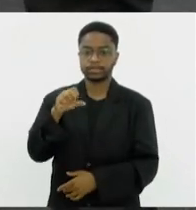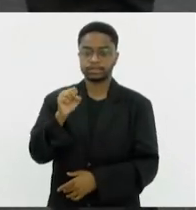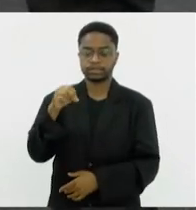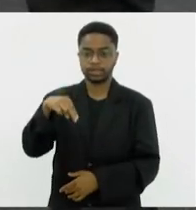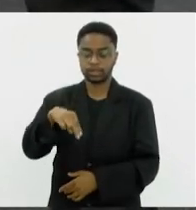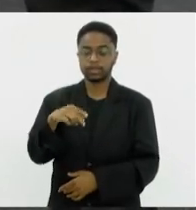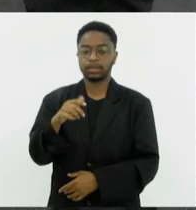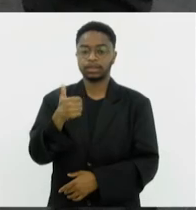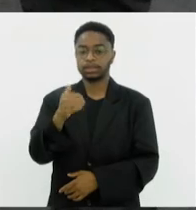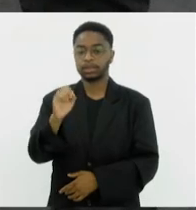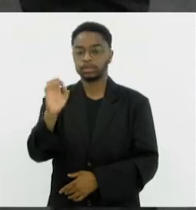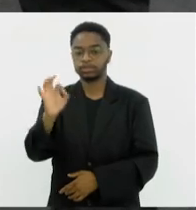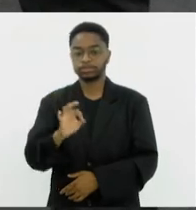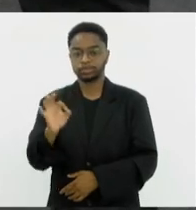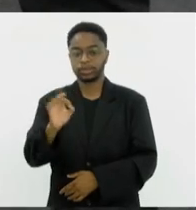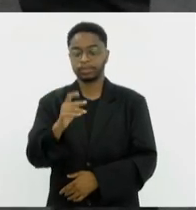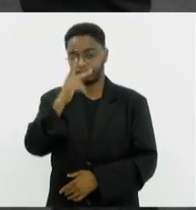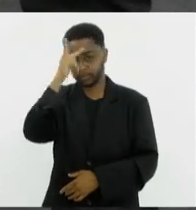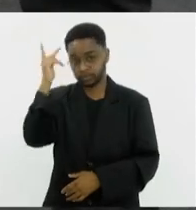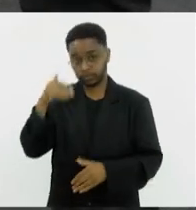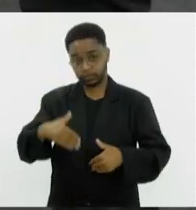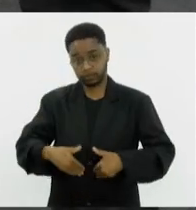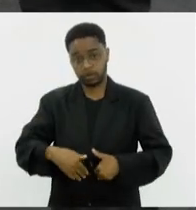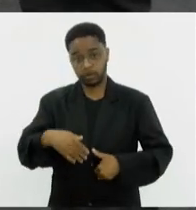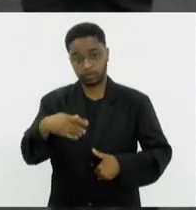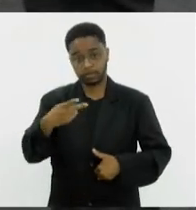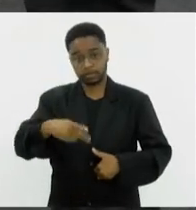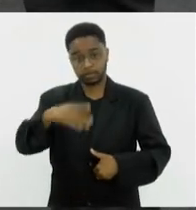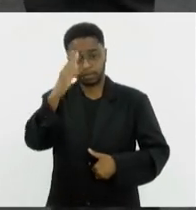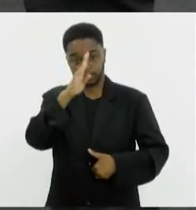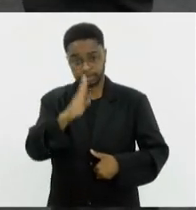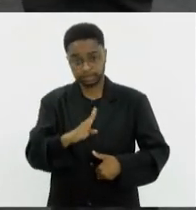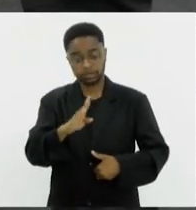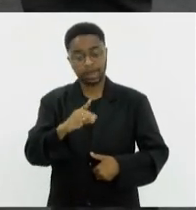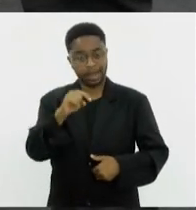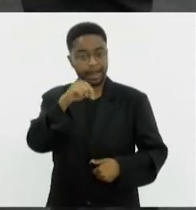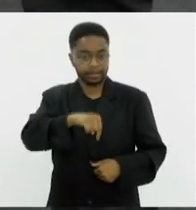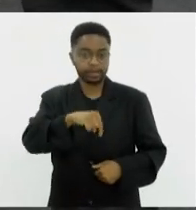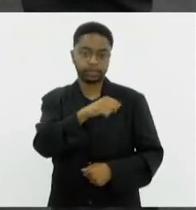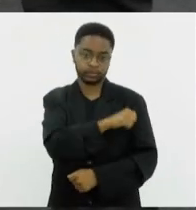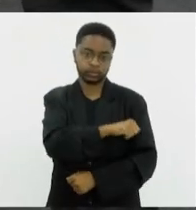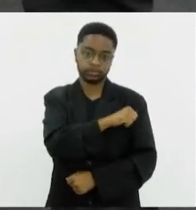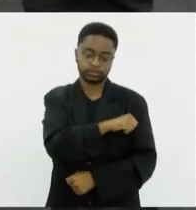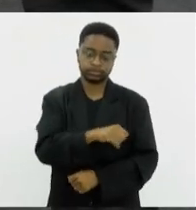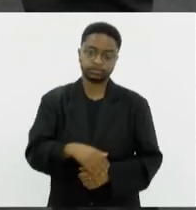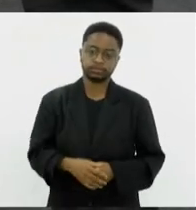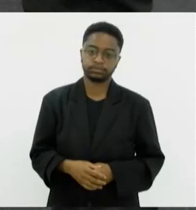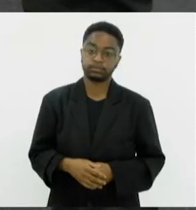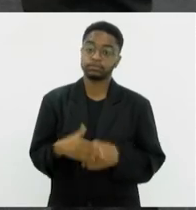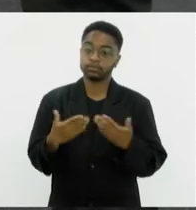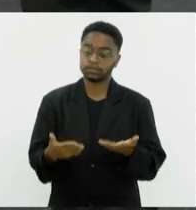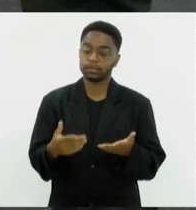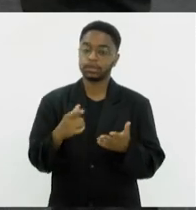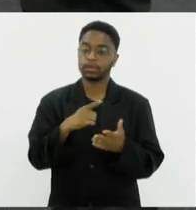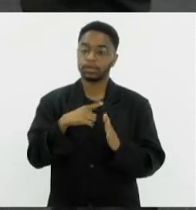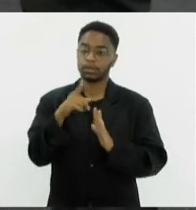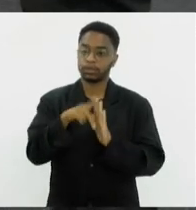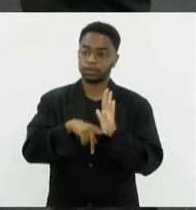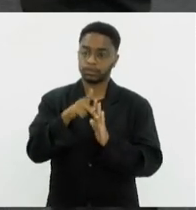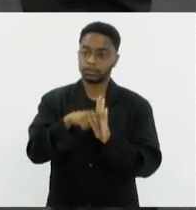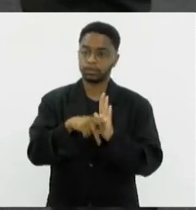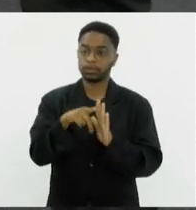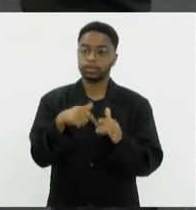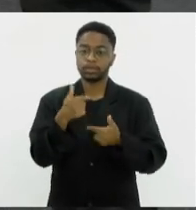dos famintos do Brasil estão exatamente no Rio de Janeiro. Então, é desse escopo,